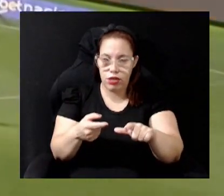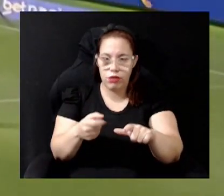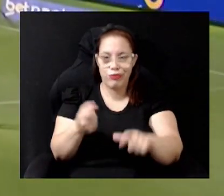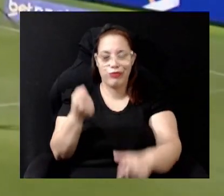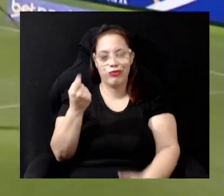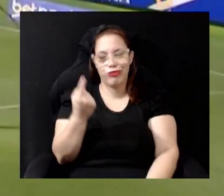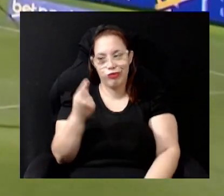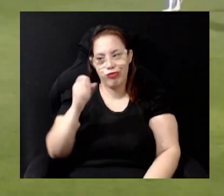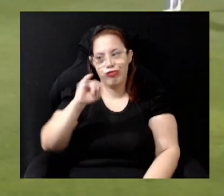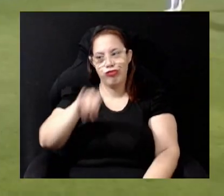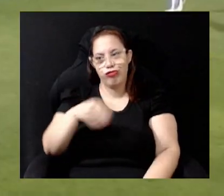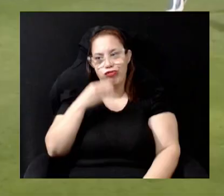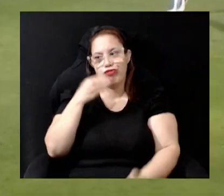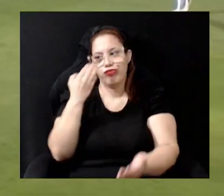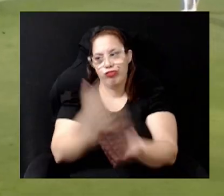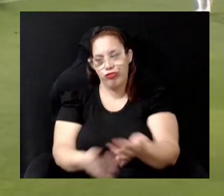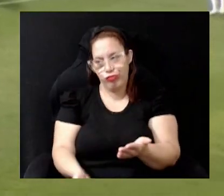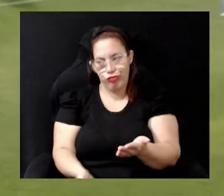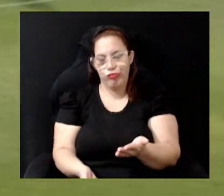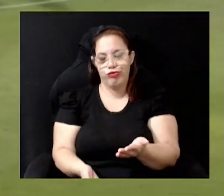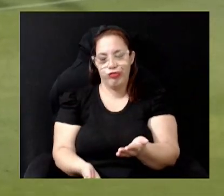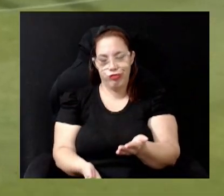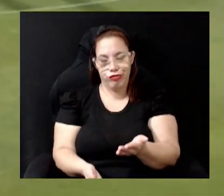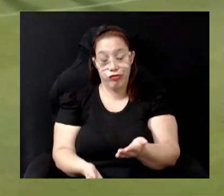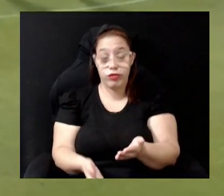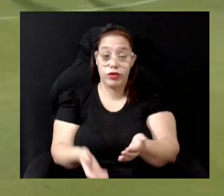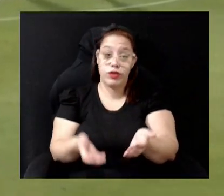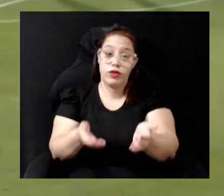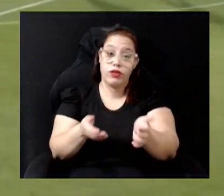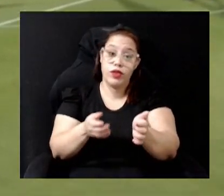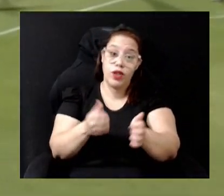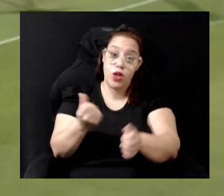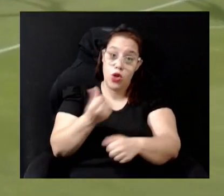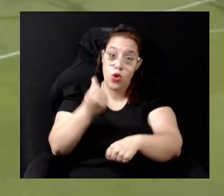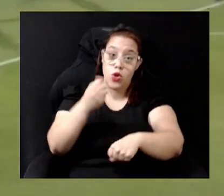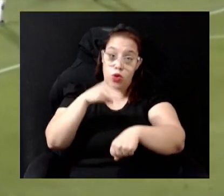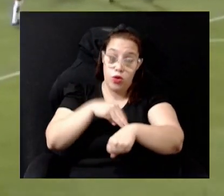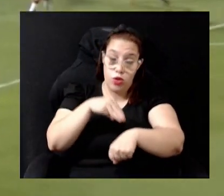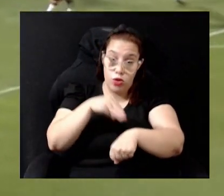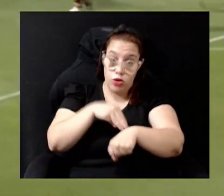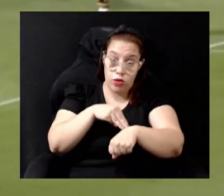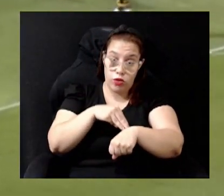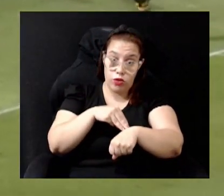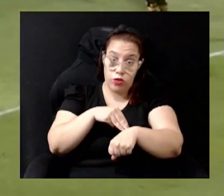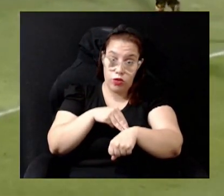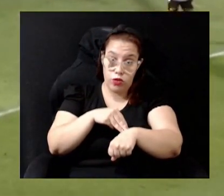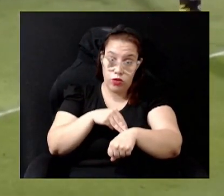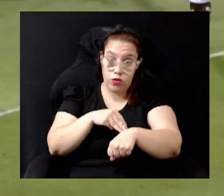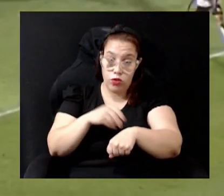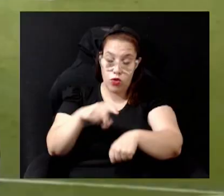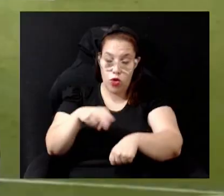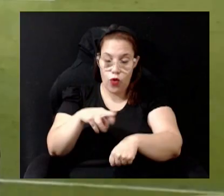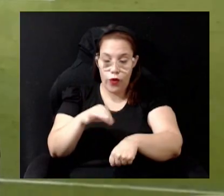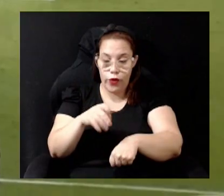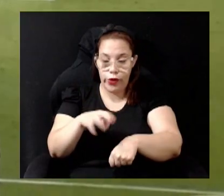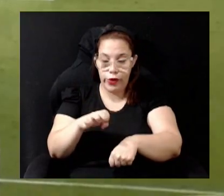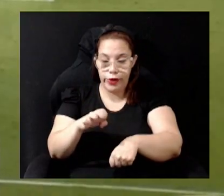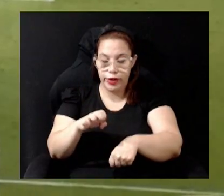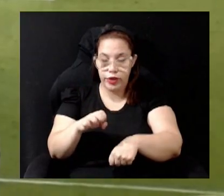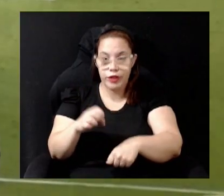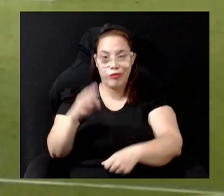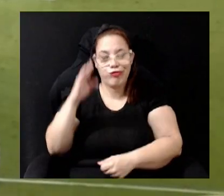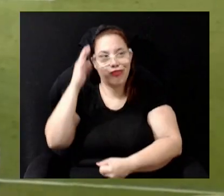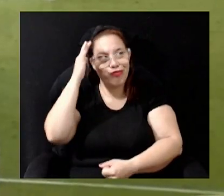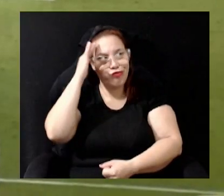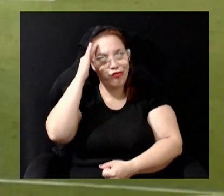oportunidade desperdiçada. Nos acréscimos do primeiro tempo, mais um escanteio para o Novo Horizontino. E adivinhem, mais